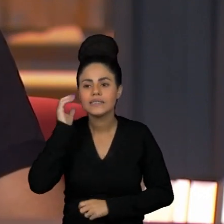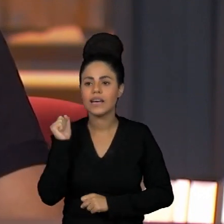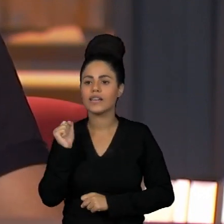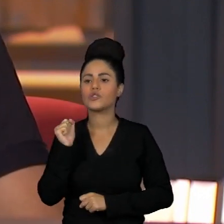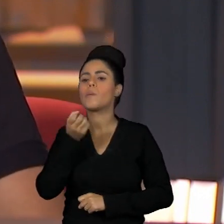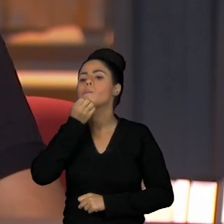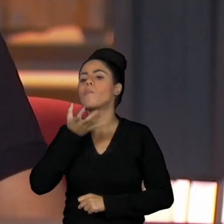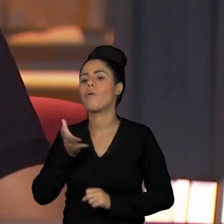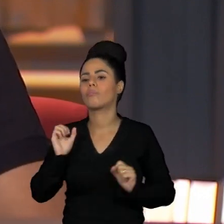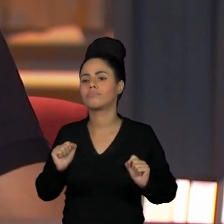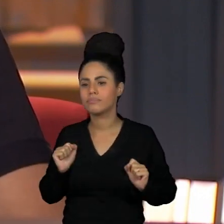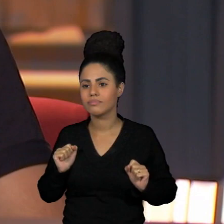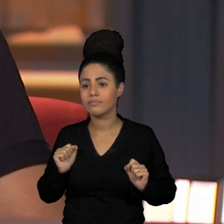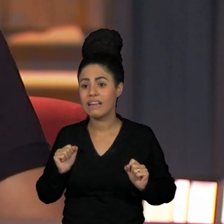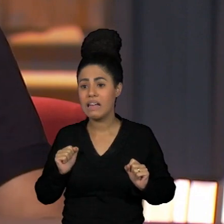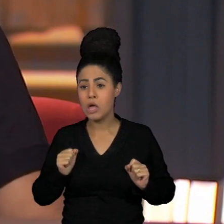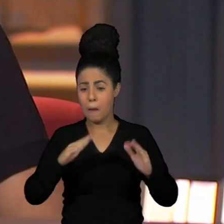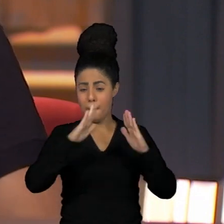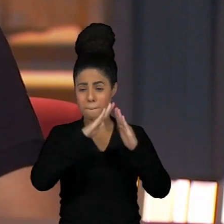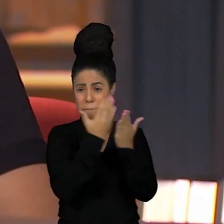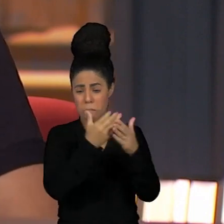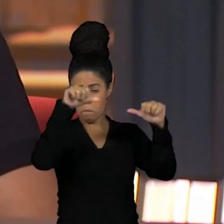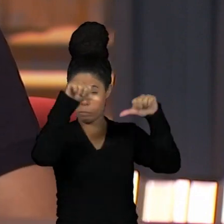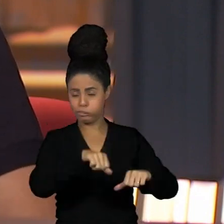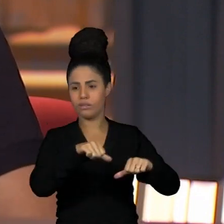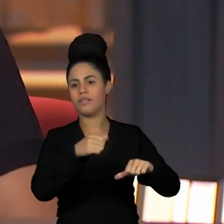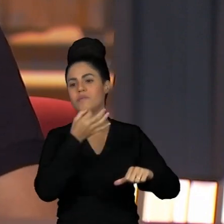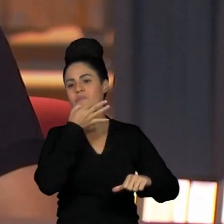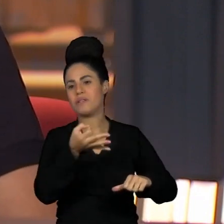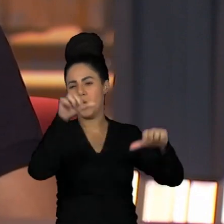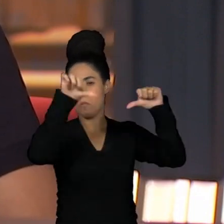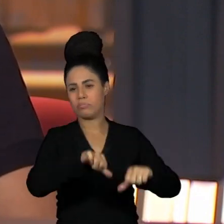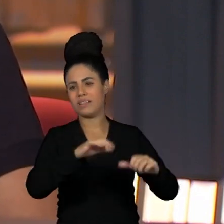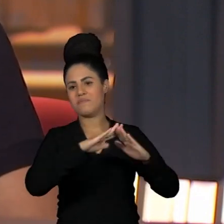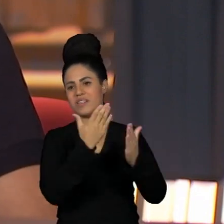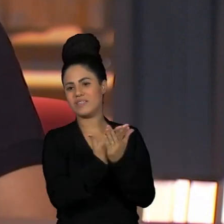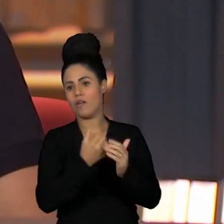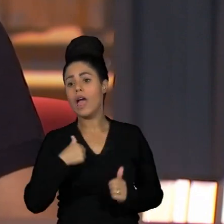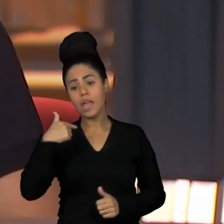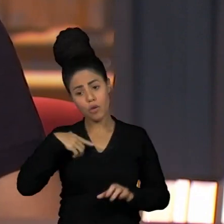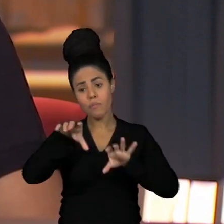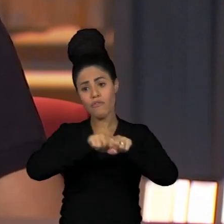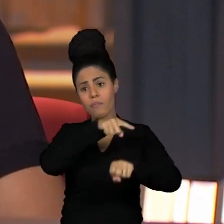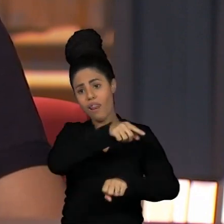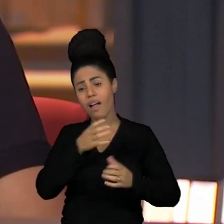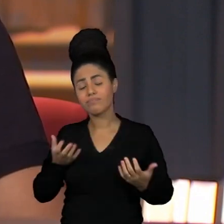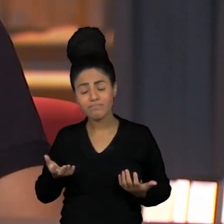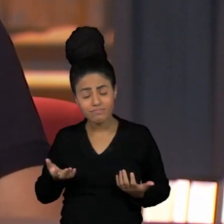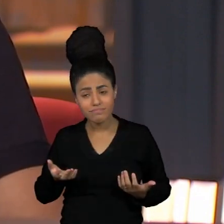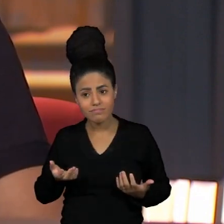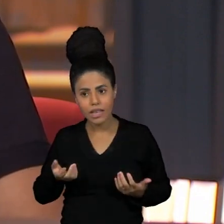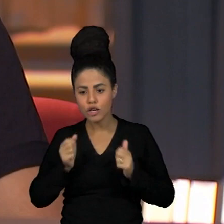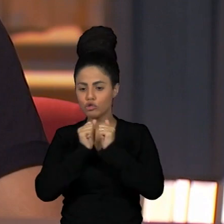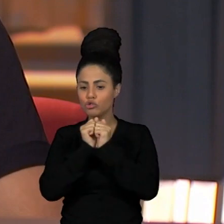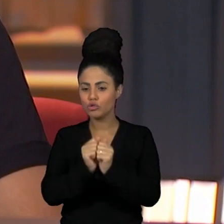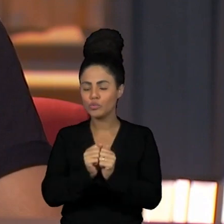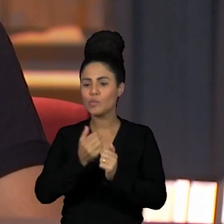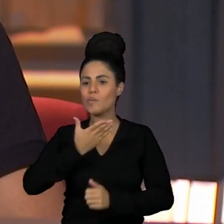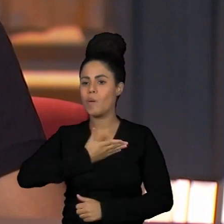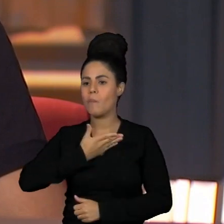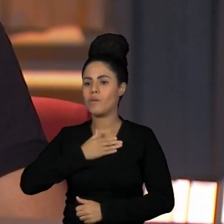também, que é a pior escola da Zona Oeste. Foi lá que eu me formei. Olha. Né? Eu e o Vinícius. E eu lembro que a gente saía assim, da